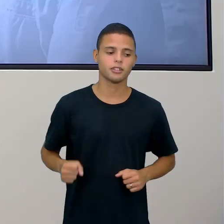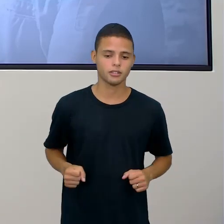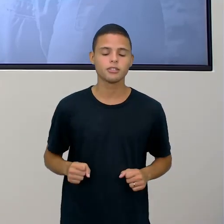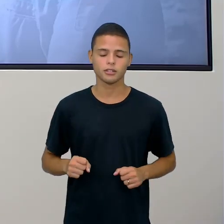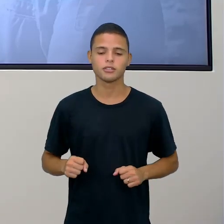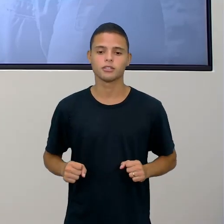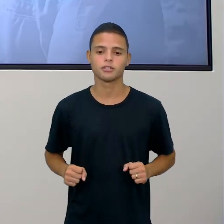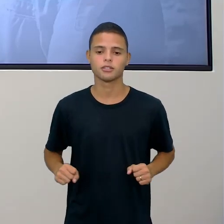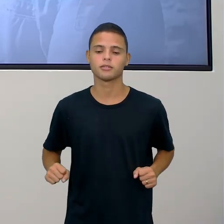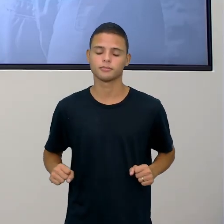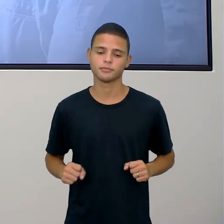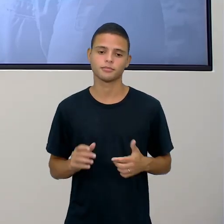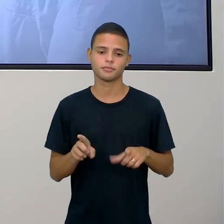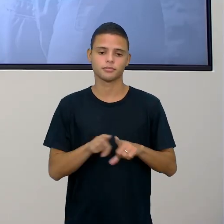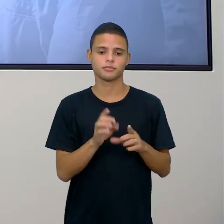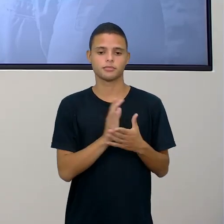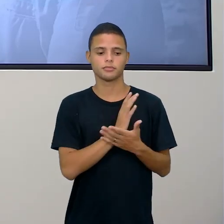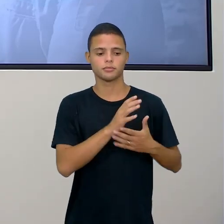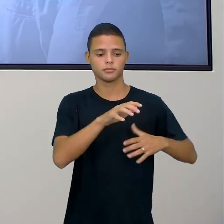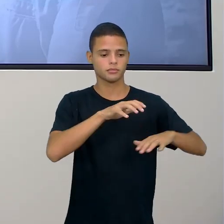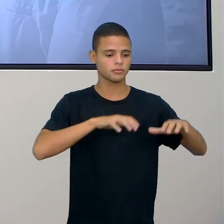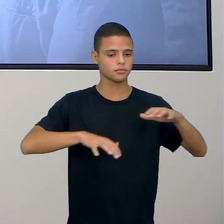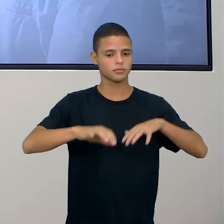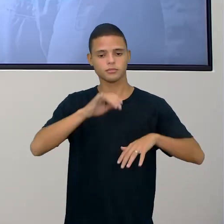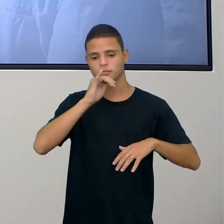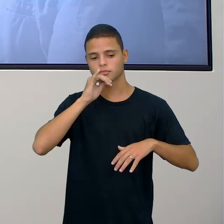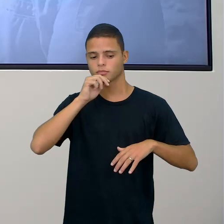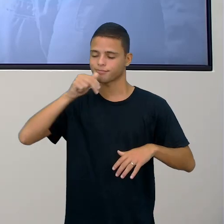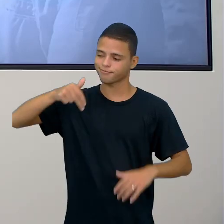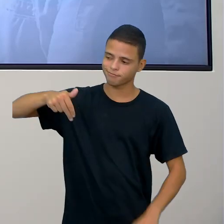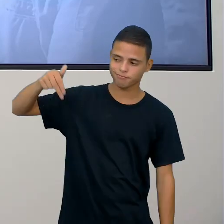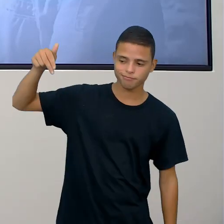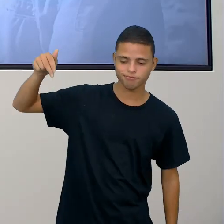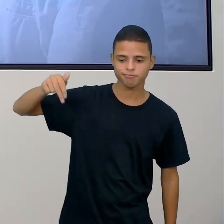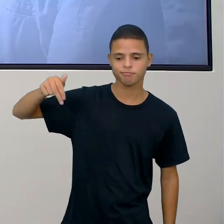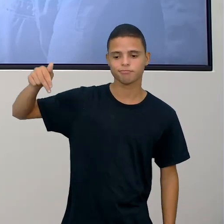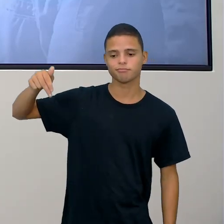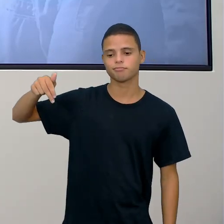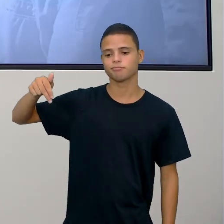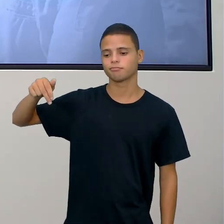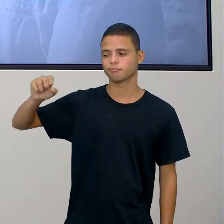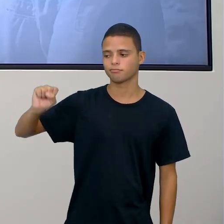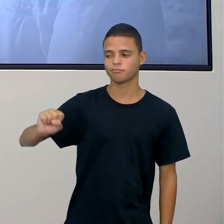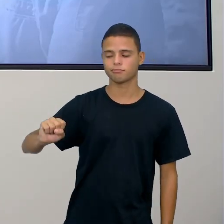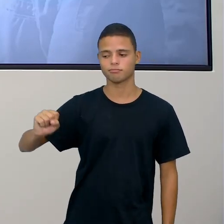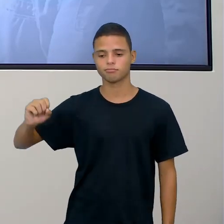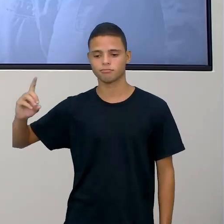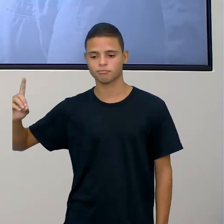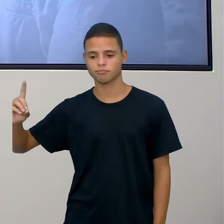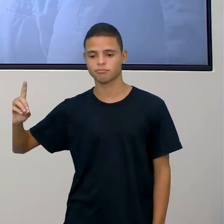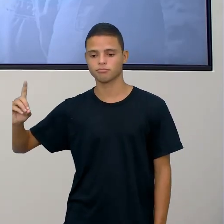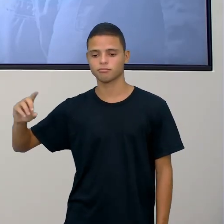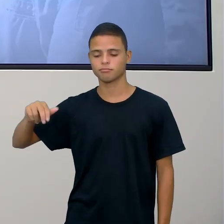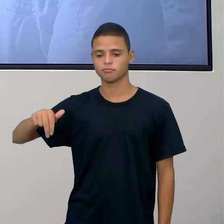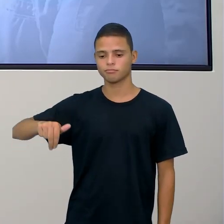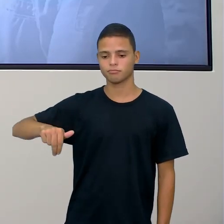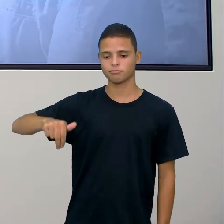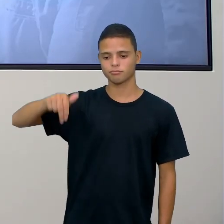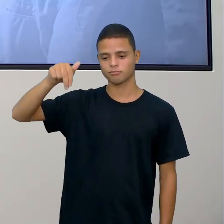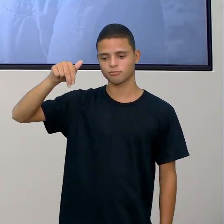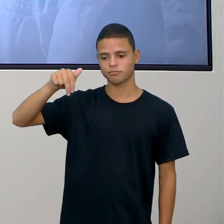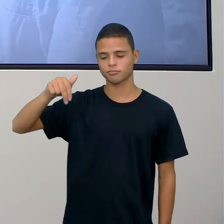entre regiões, como por exemplo o Nordeste, a região Sudeste, região Norte, região